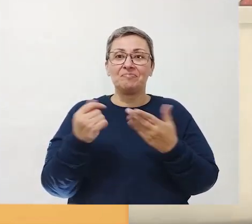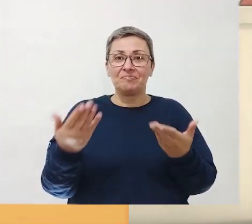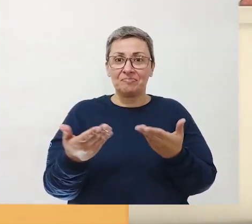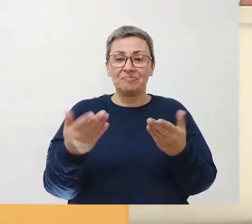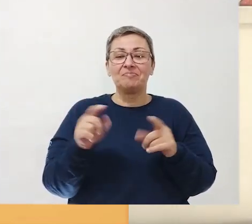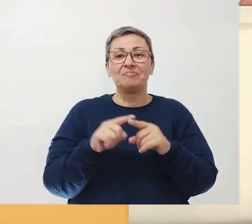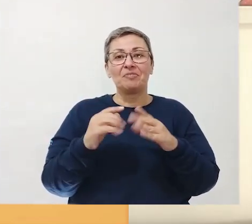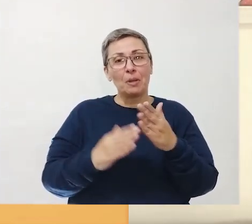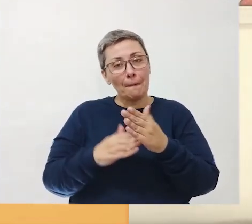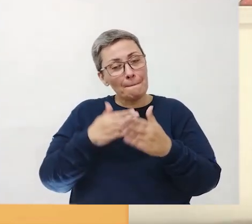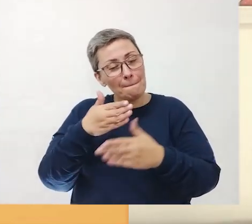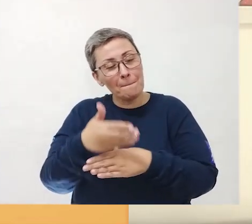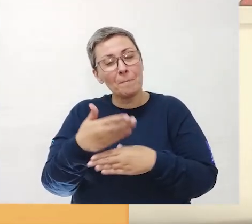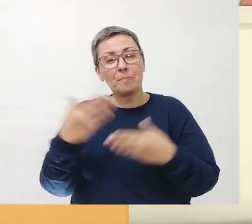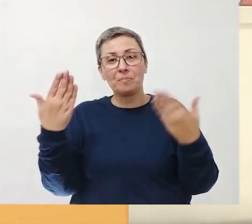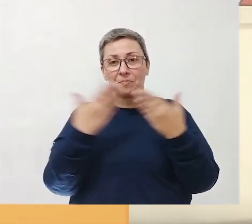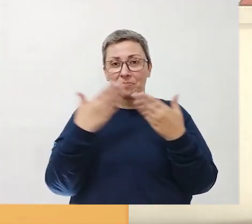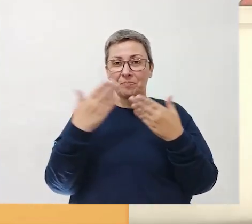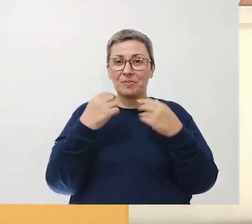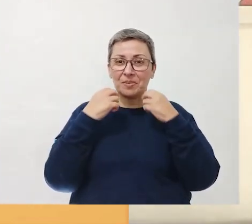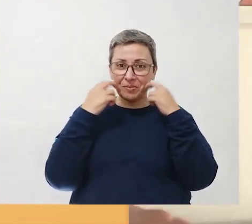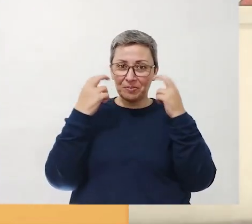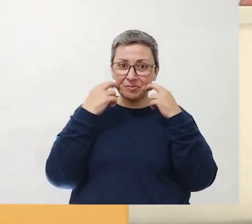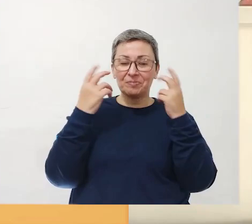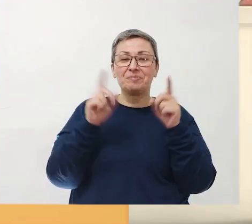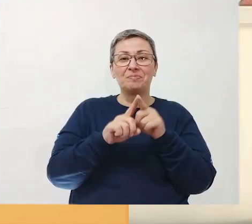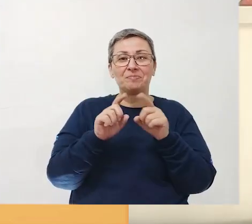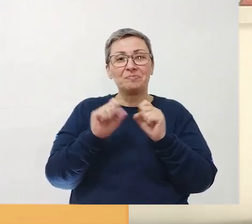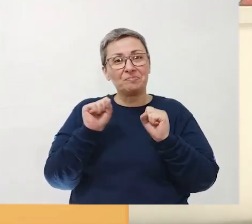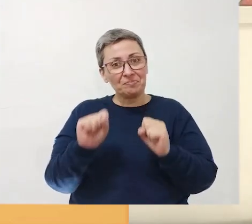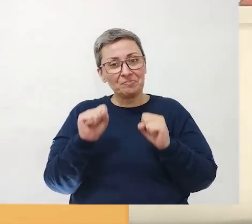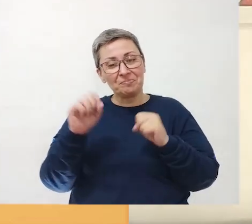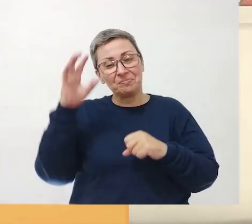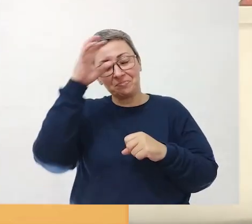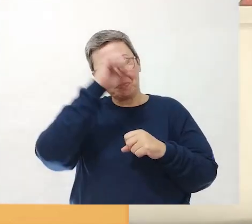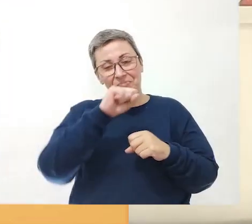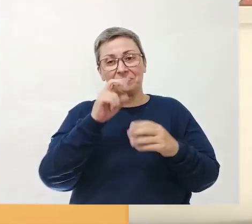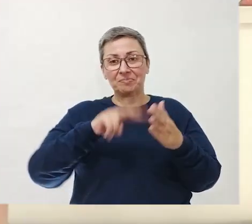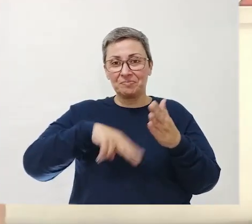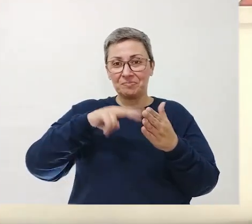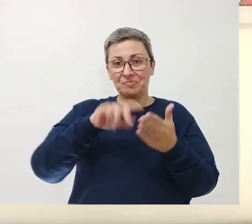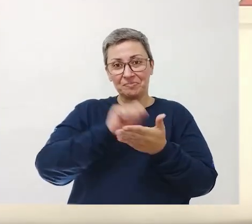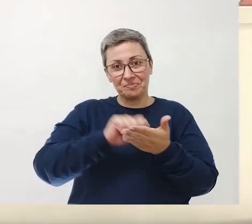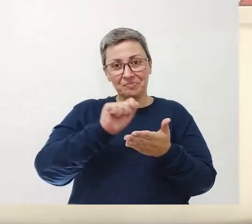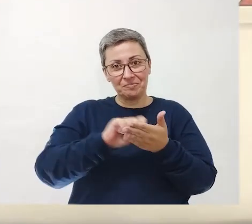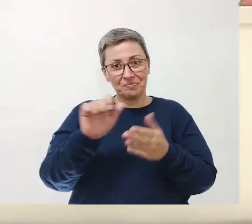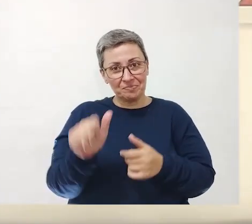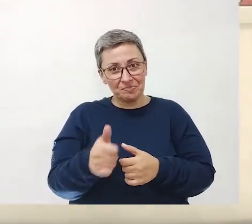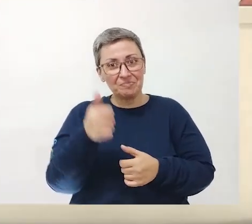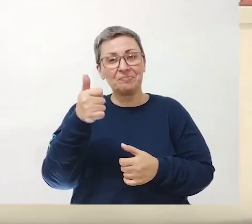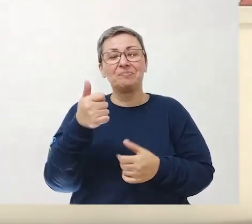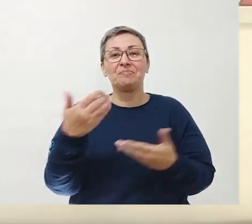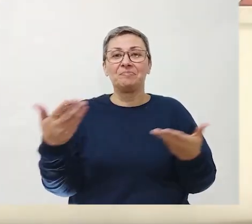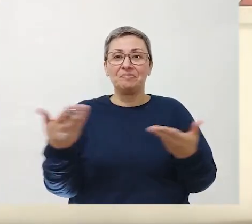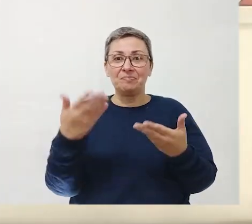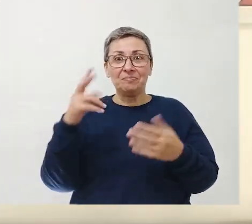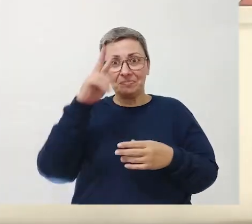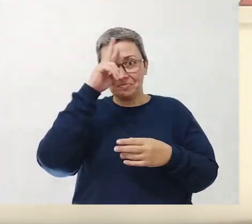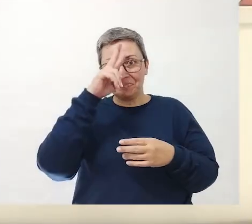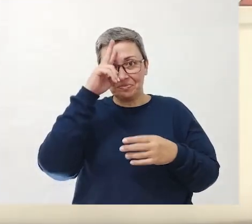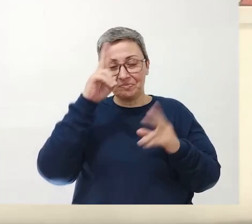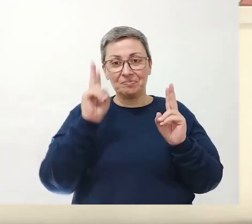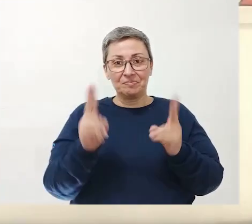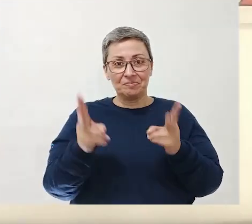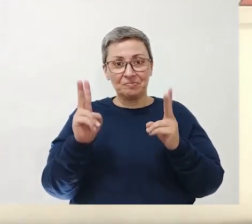invisível chamada timidez e ainda podem aprender a ler e a escrever melhor. E lembrem-se sempre,